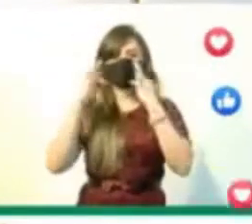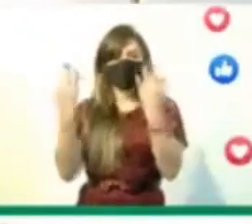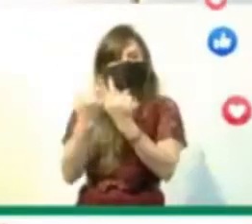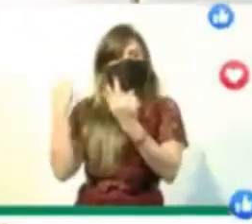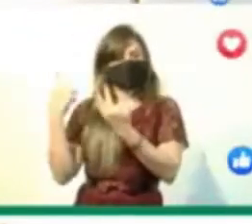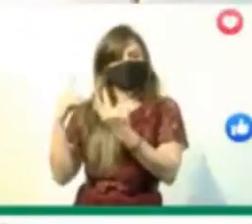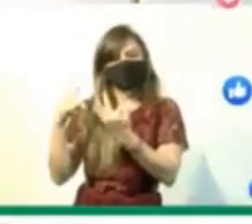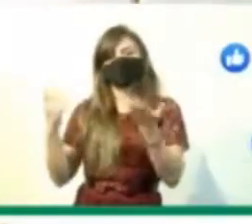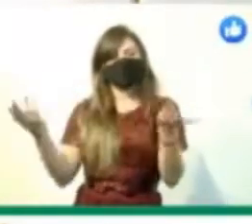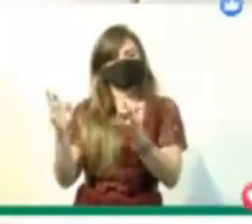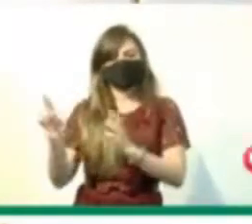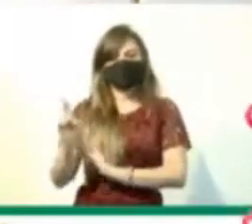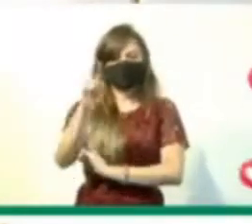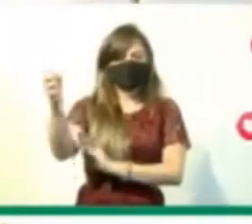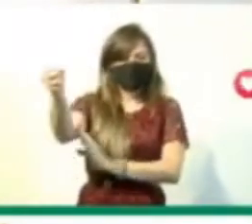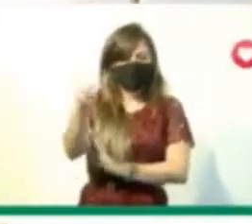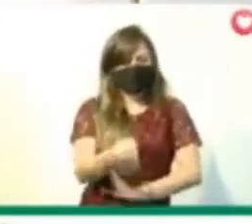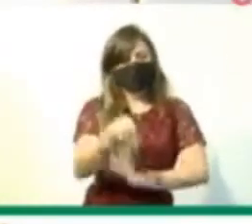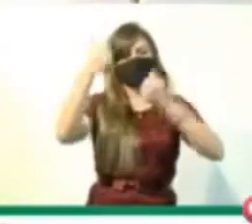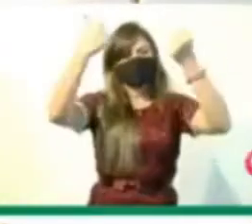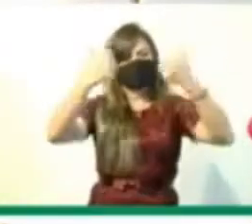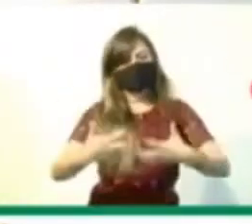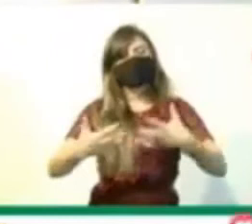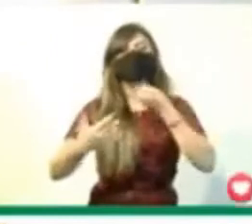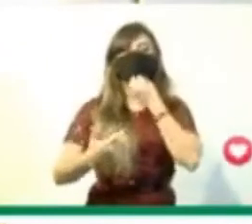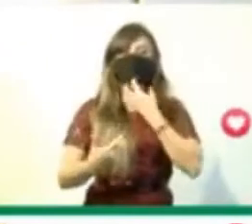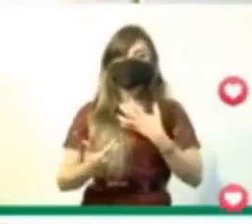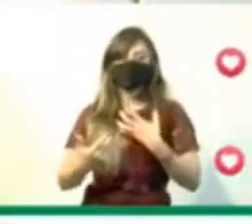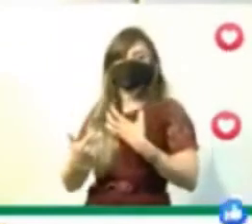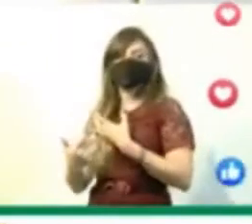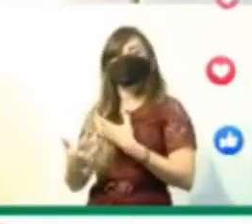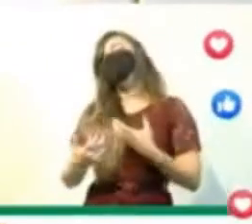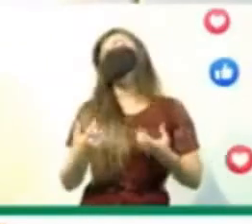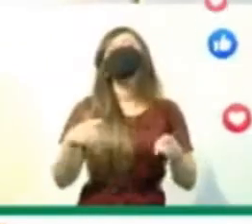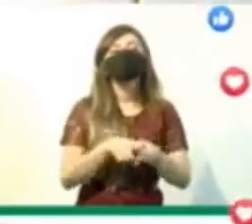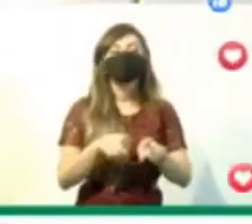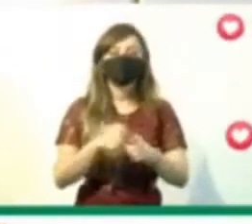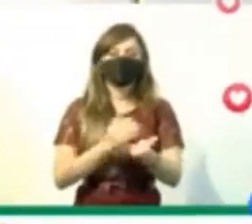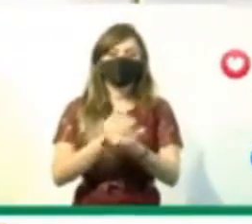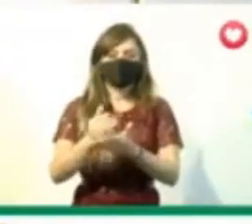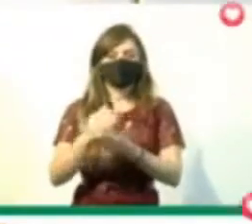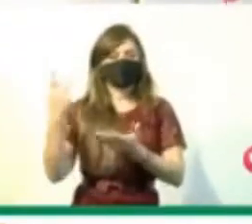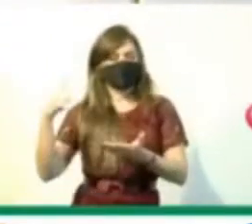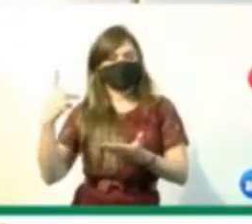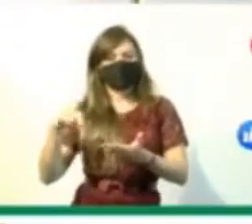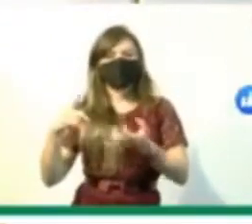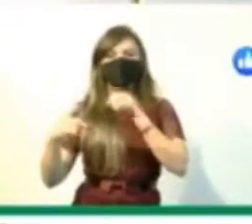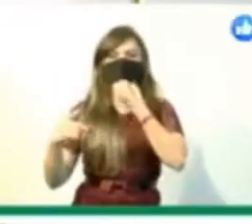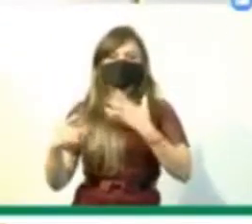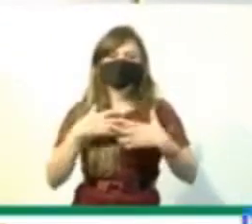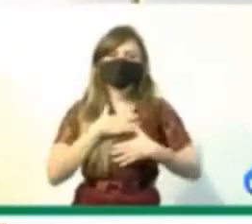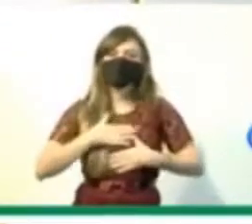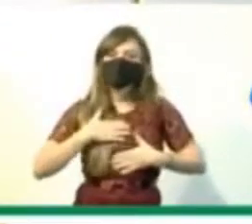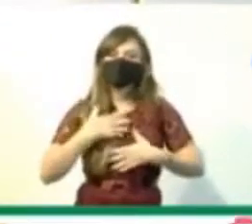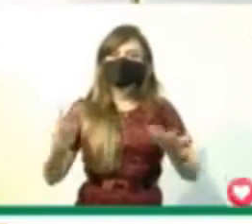que estão aqui presentes, o neto, que vai dar aqui o pontapé inicial aqui do jogo, né? O netinho dele aqui está